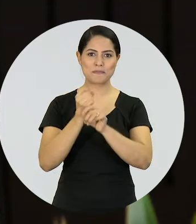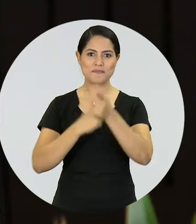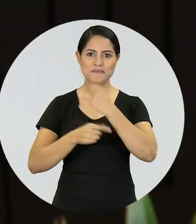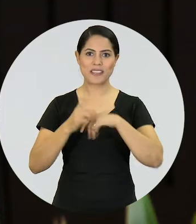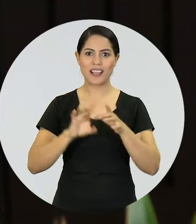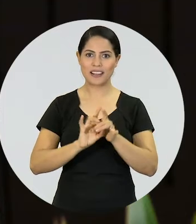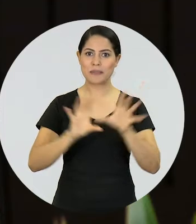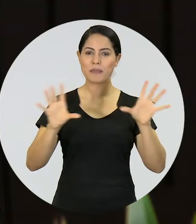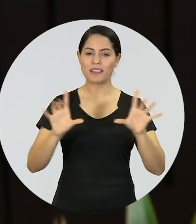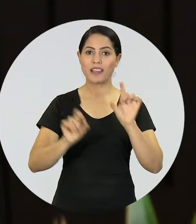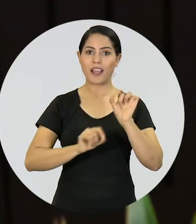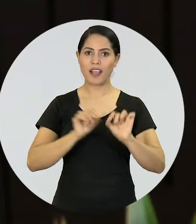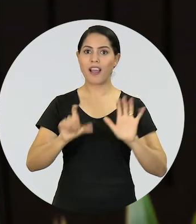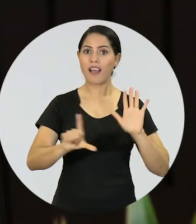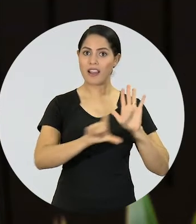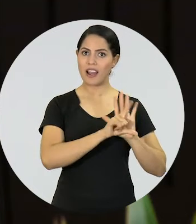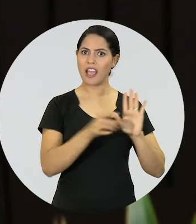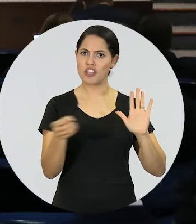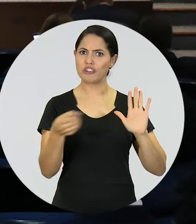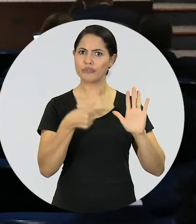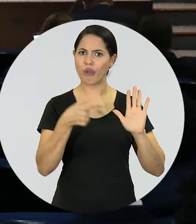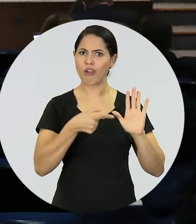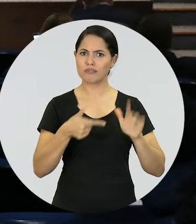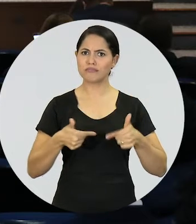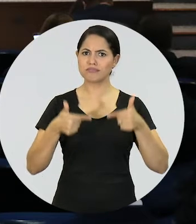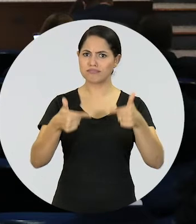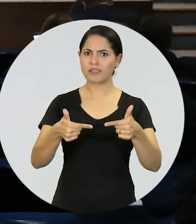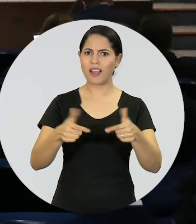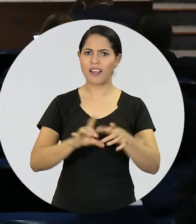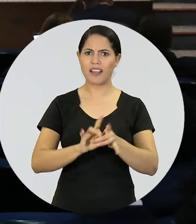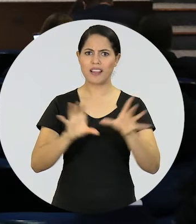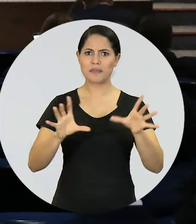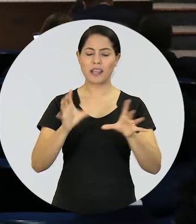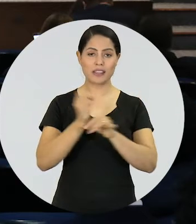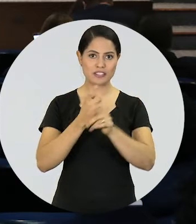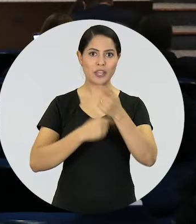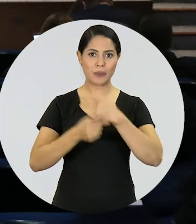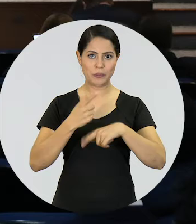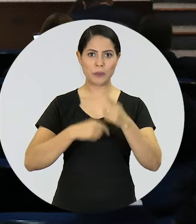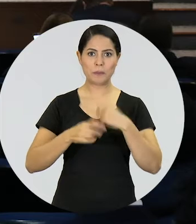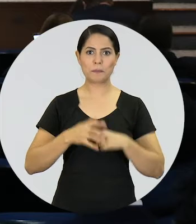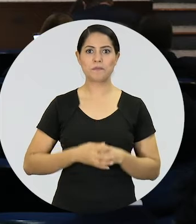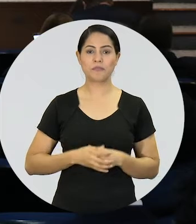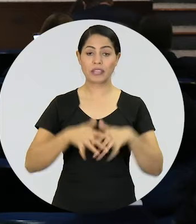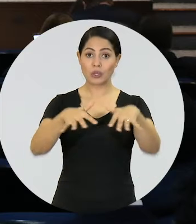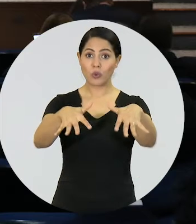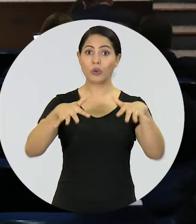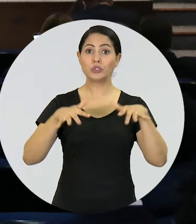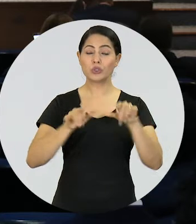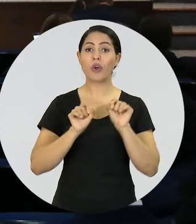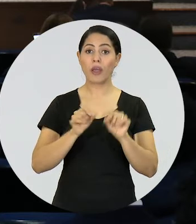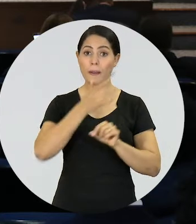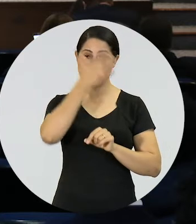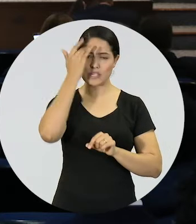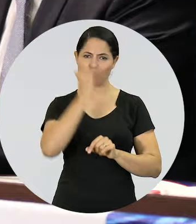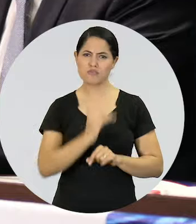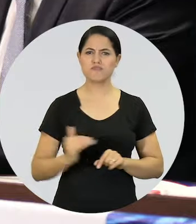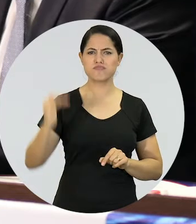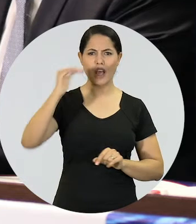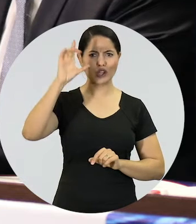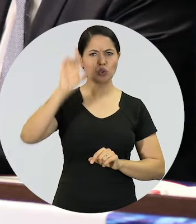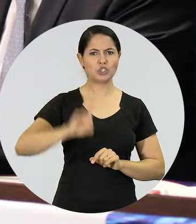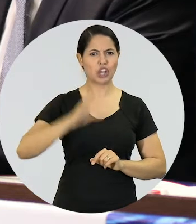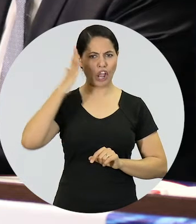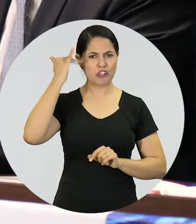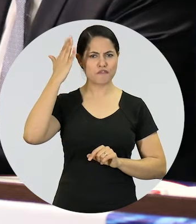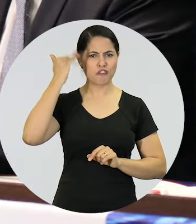lei que estabelece normas de proteção à livre iniciativa e ao livre exercício de atividade econômica. No